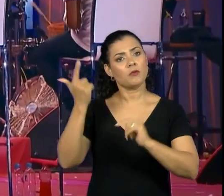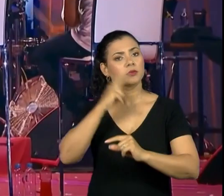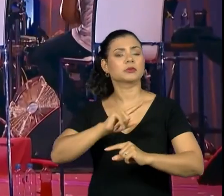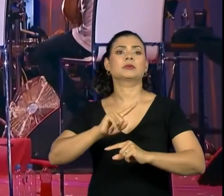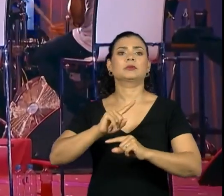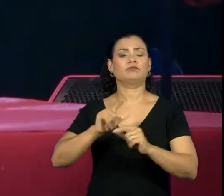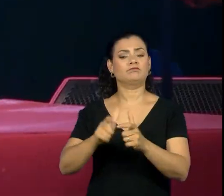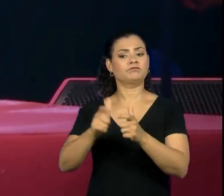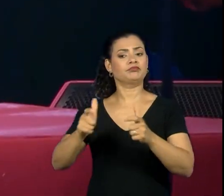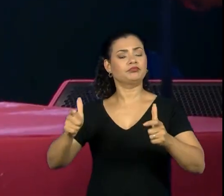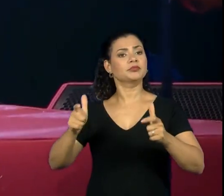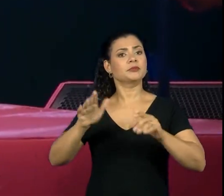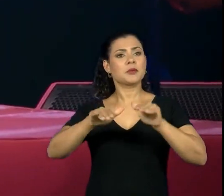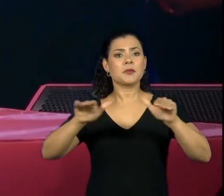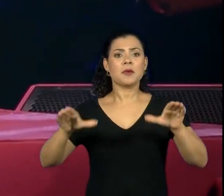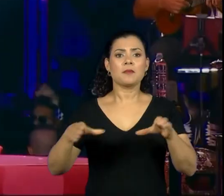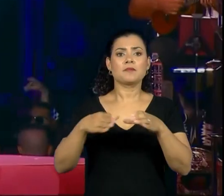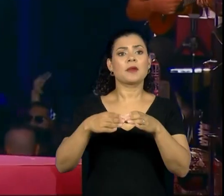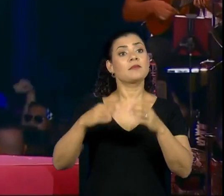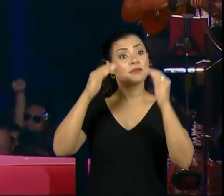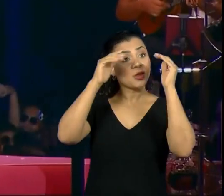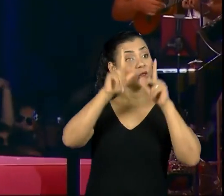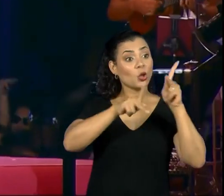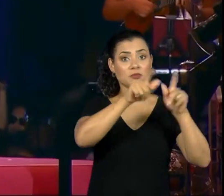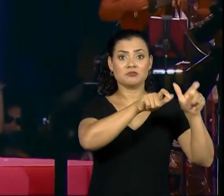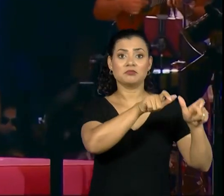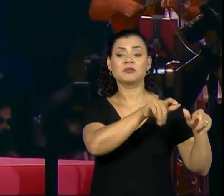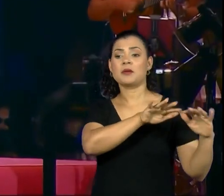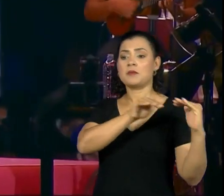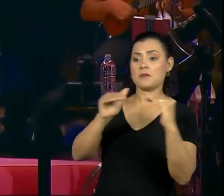vez maior e cada vez mais respeitado, do jeito que tem que ser.